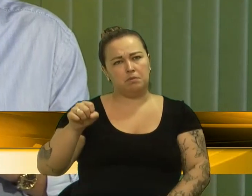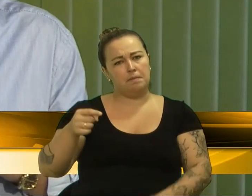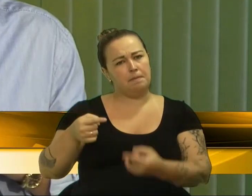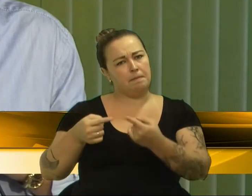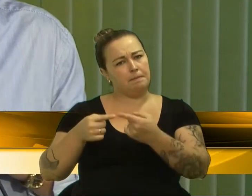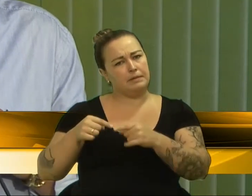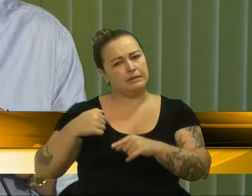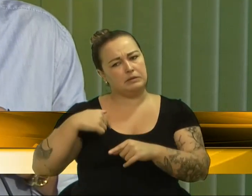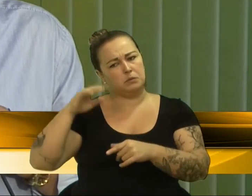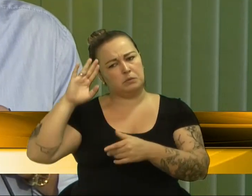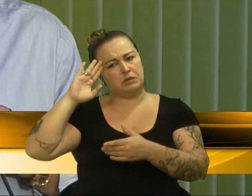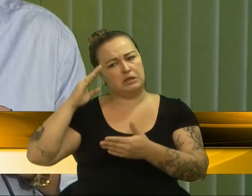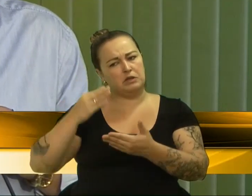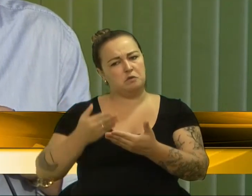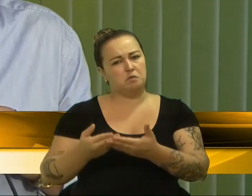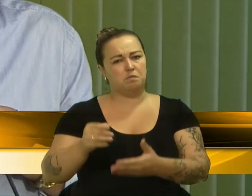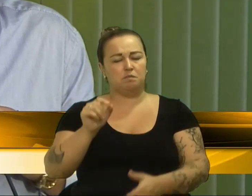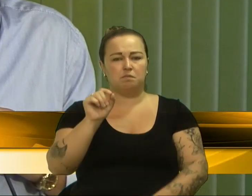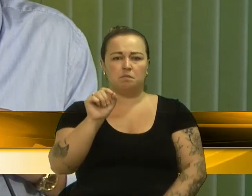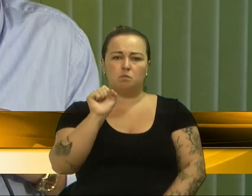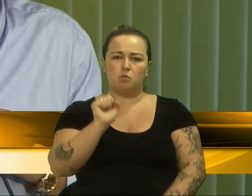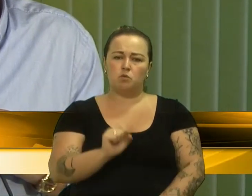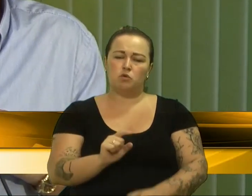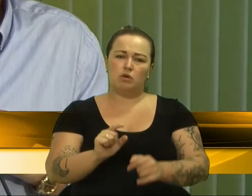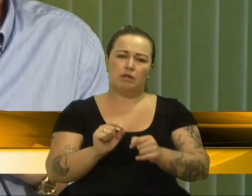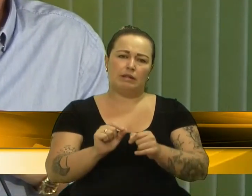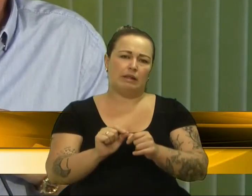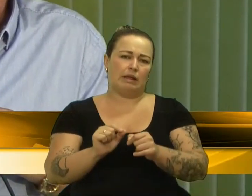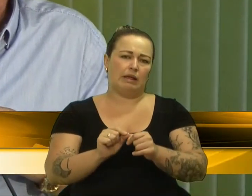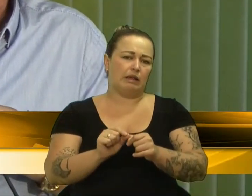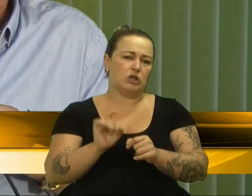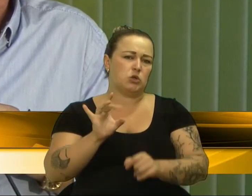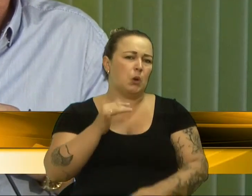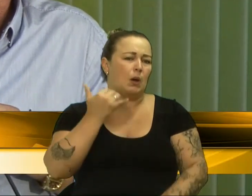que certamente a gente podia ter amenizado isso,